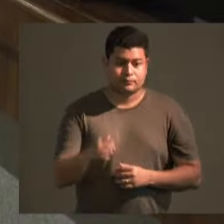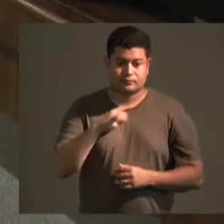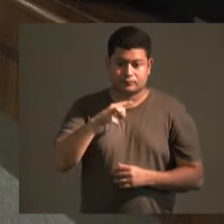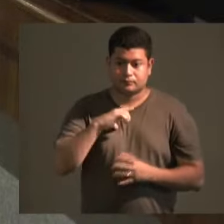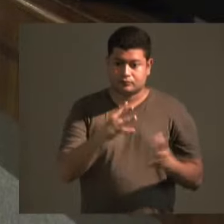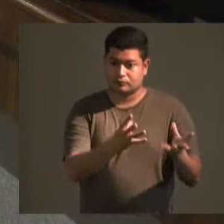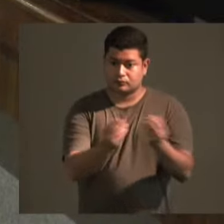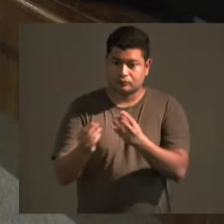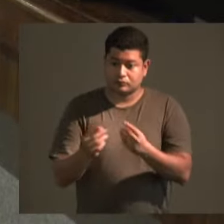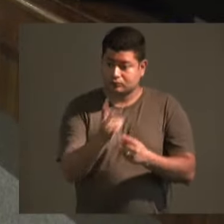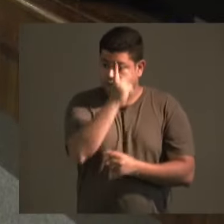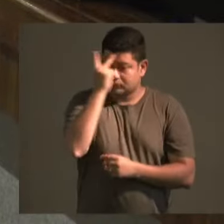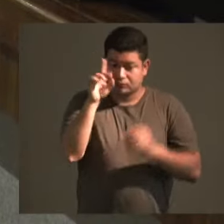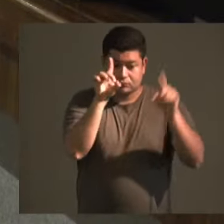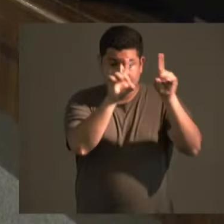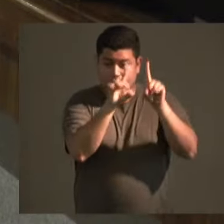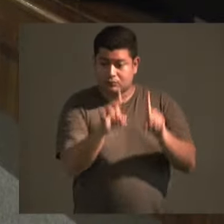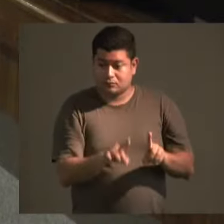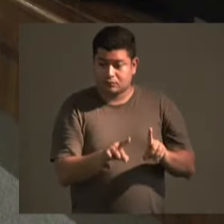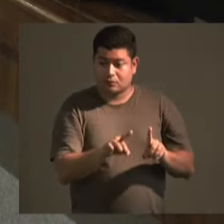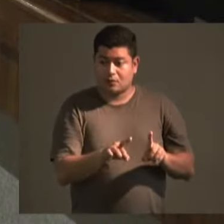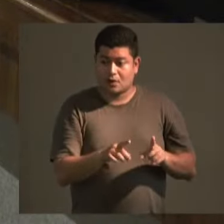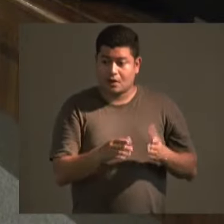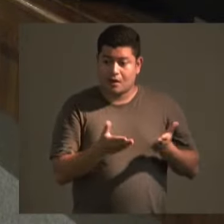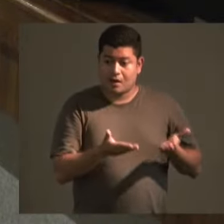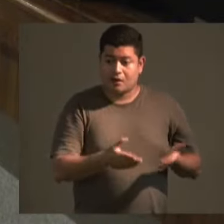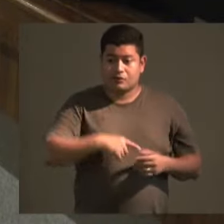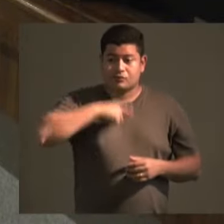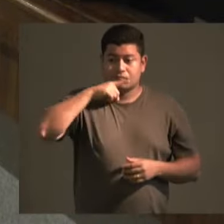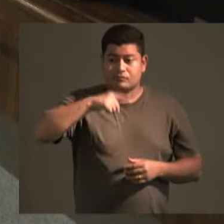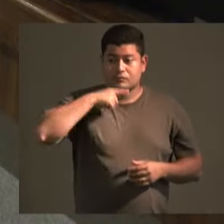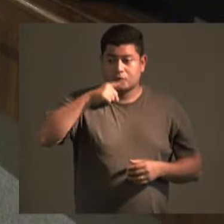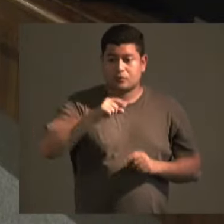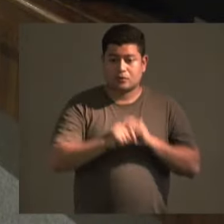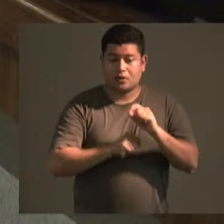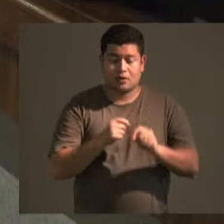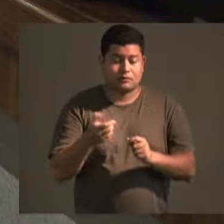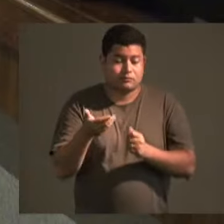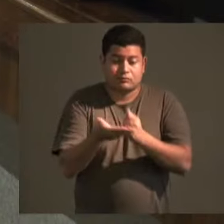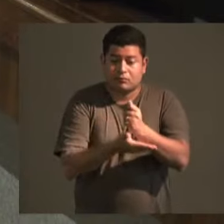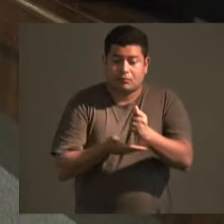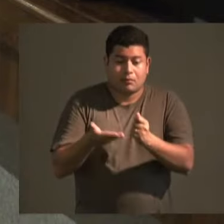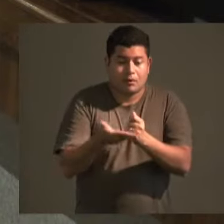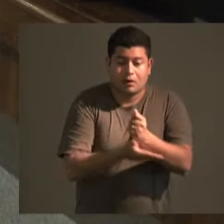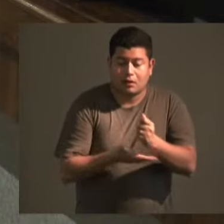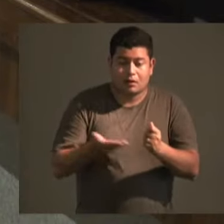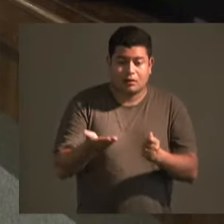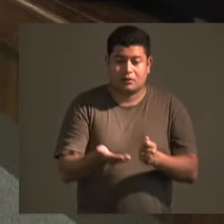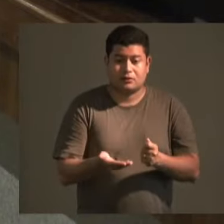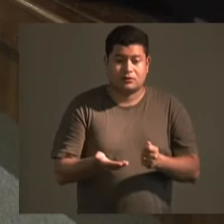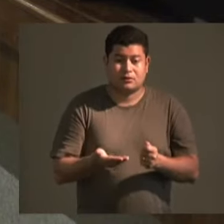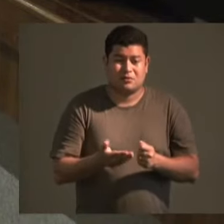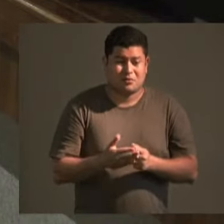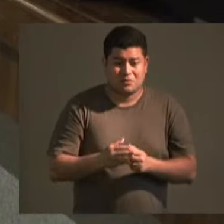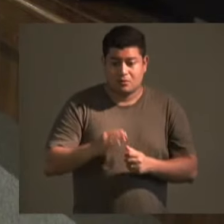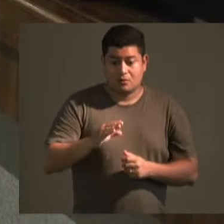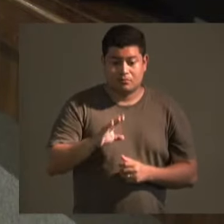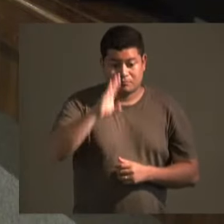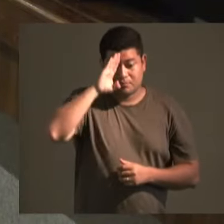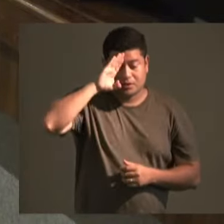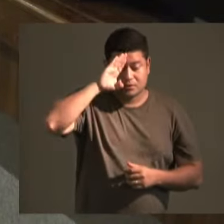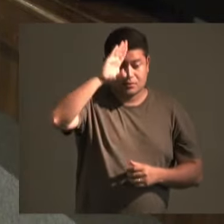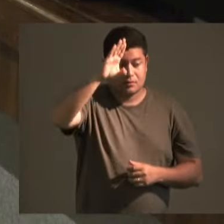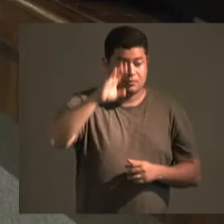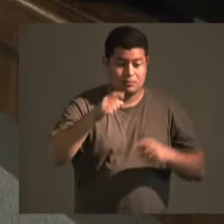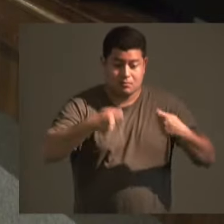com deficiência que elas não têm nem mesmo é, o básico, nem para suas necessidades mais vitais. Então, quando eu vejo